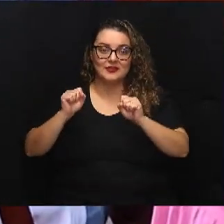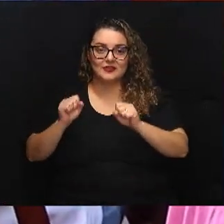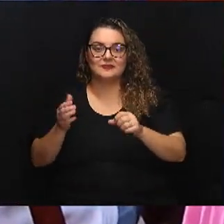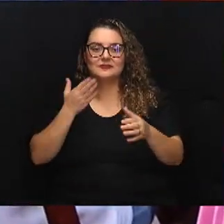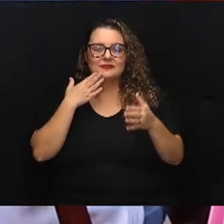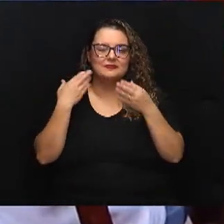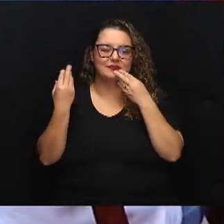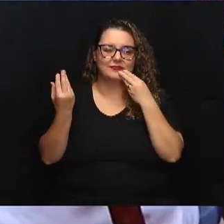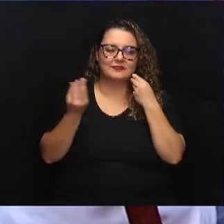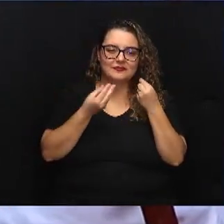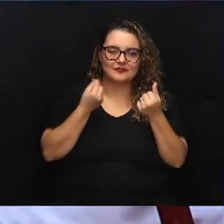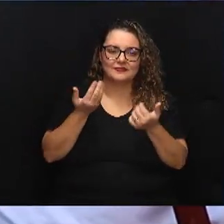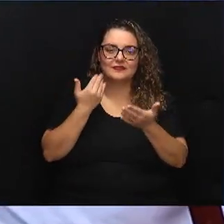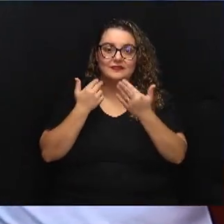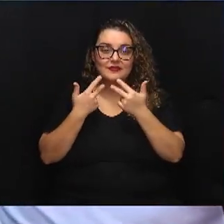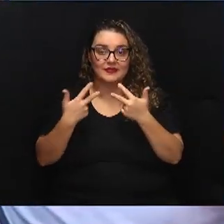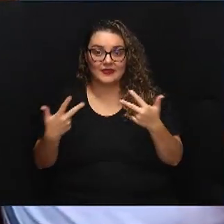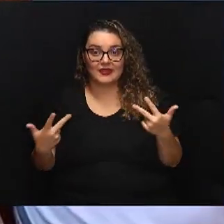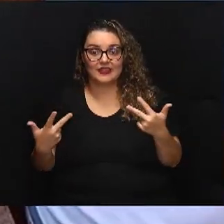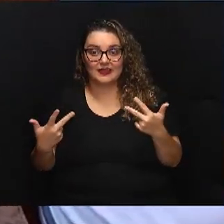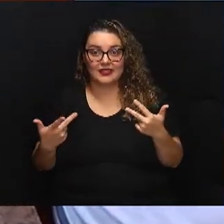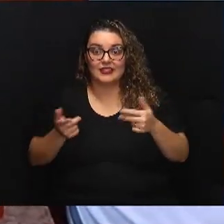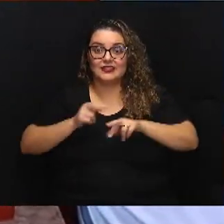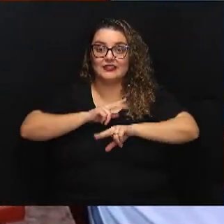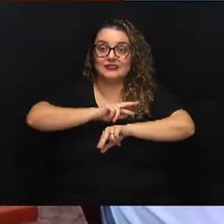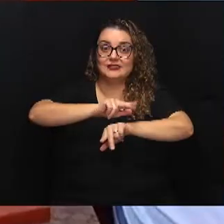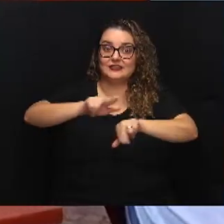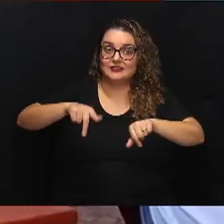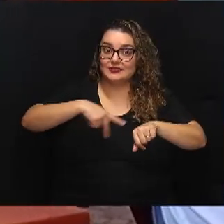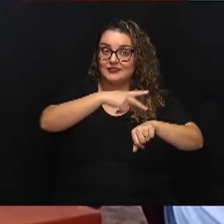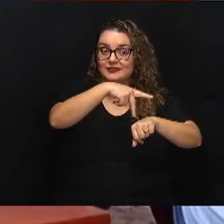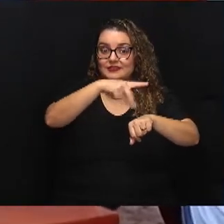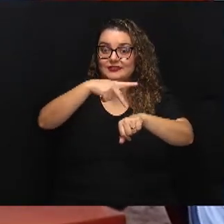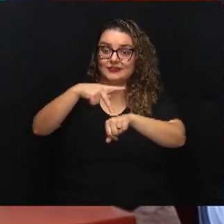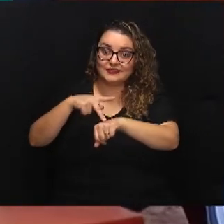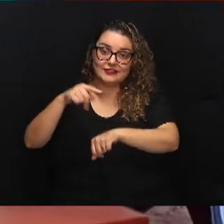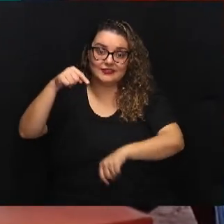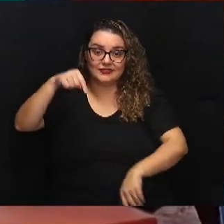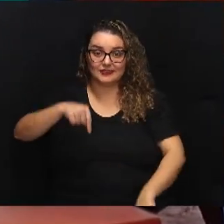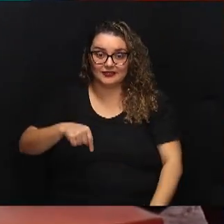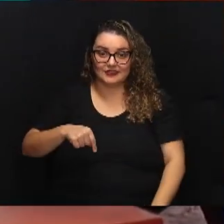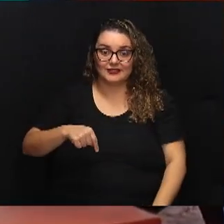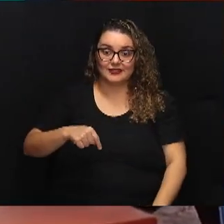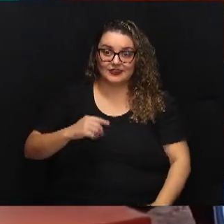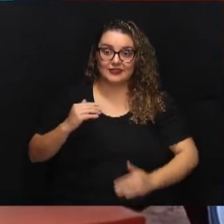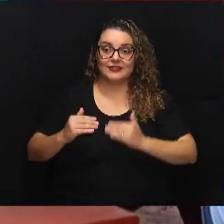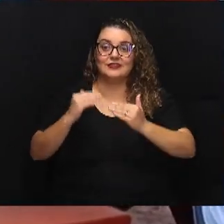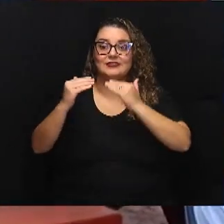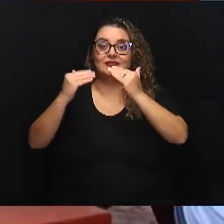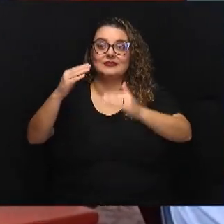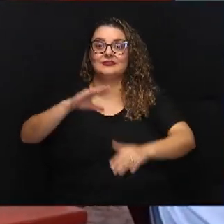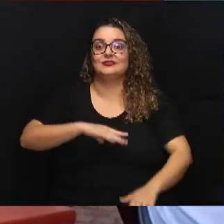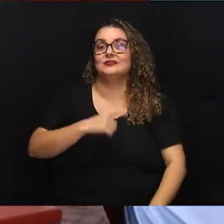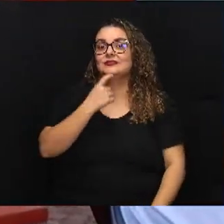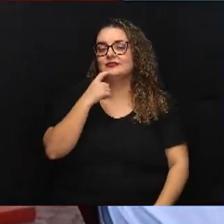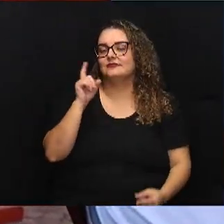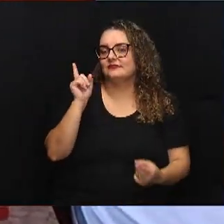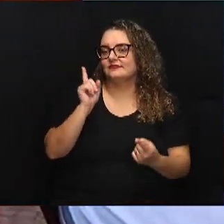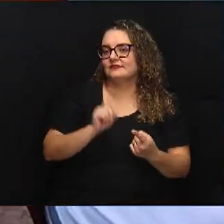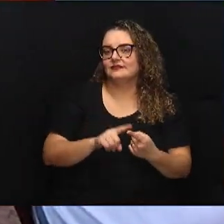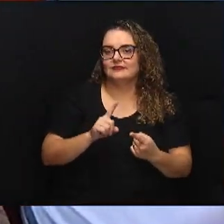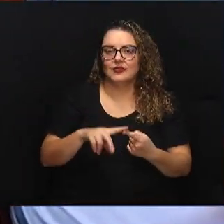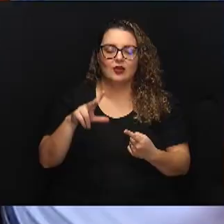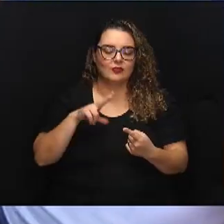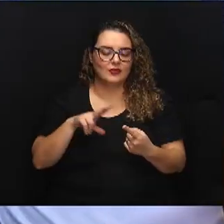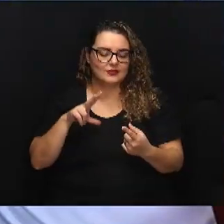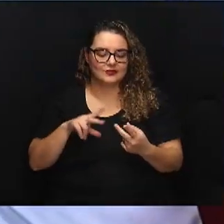saborear os alimentos de vários países aqui que construíram essa cidade. Nós temos de